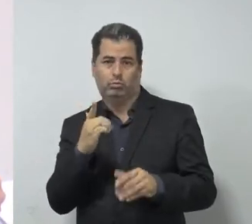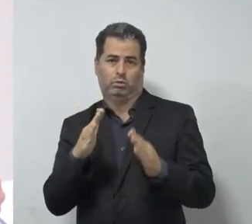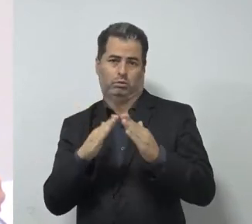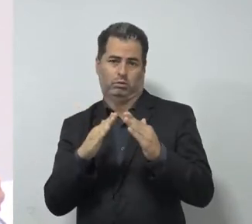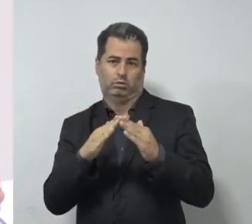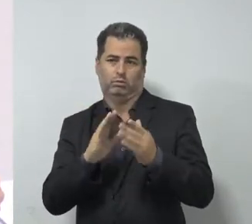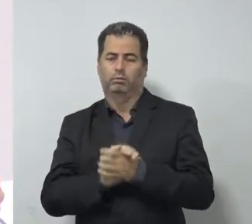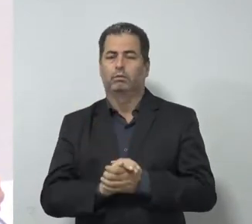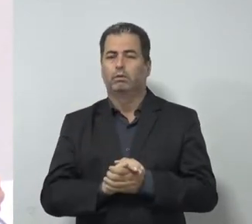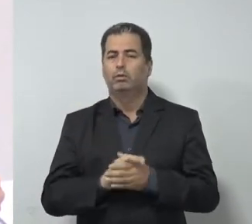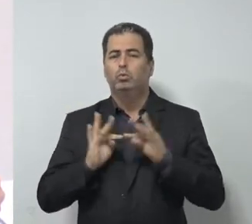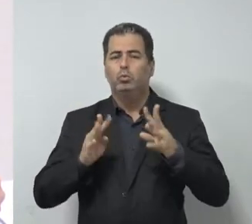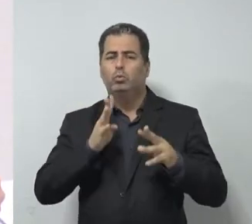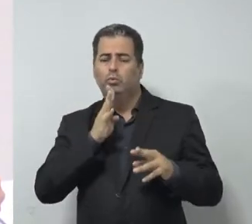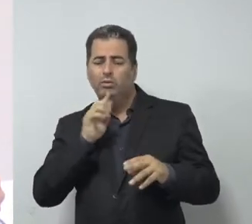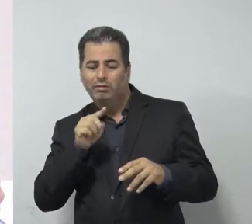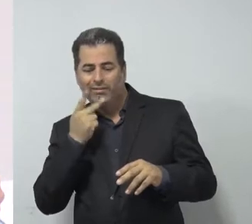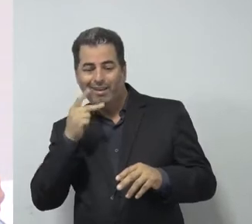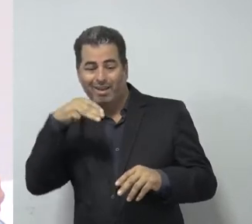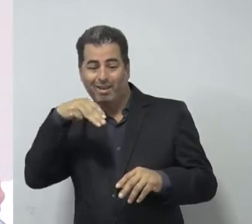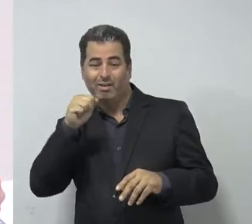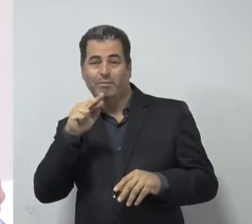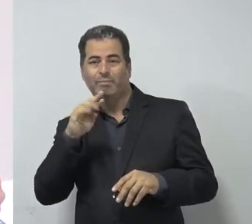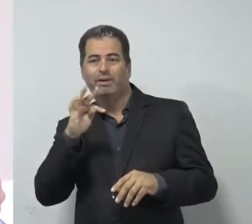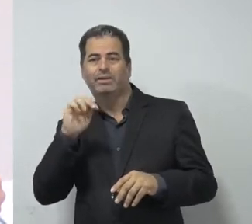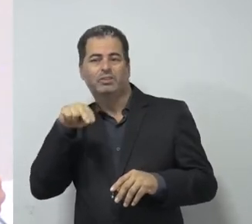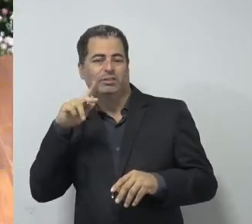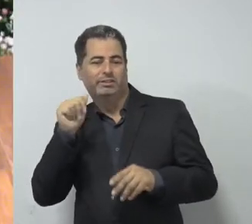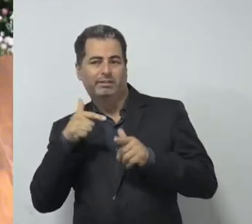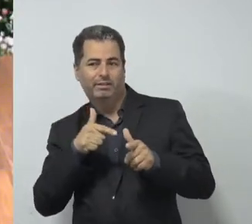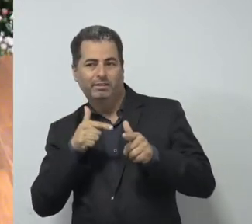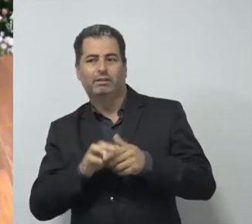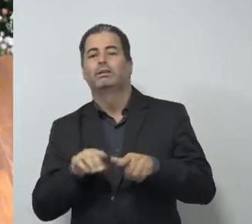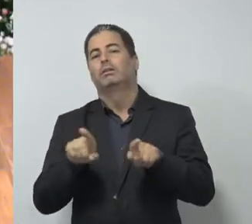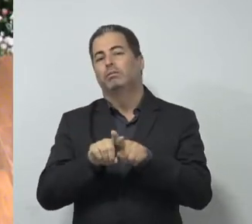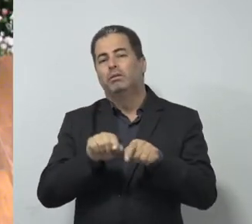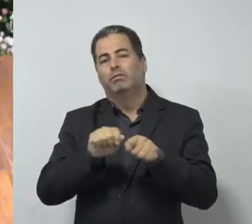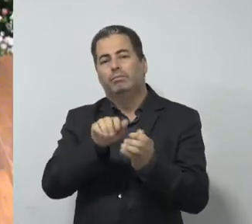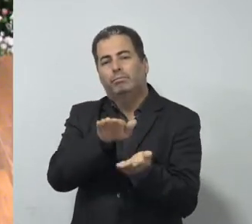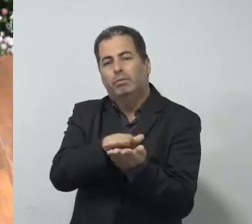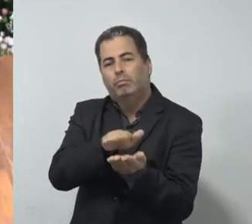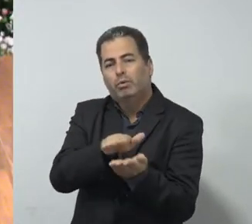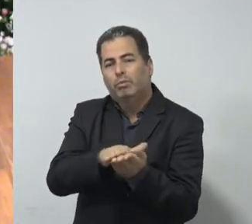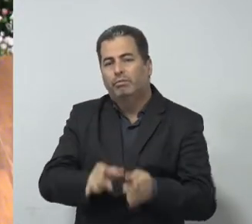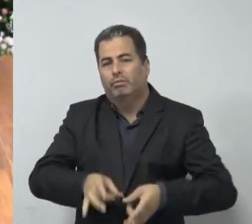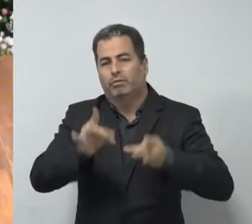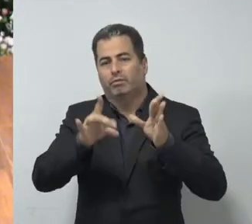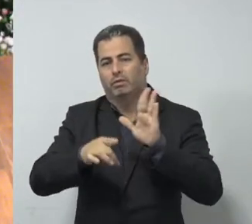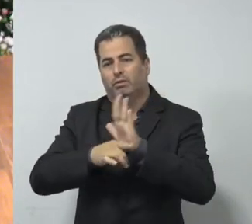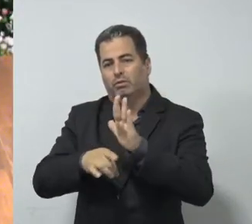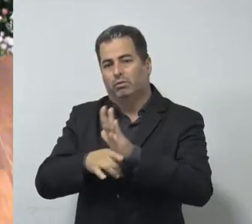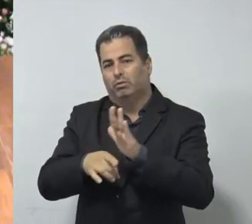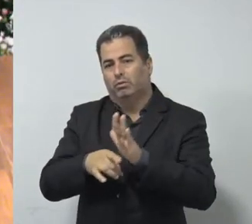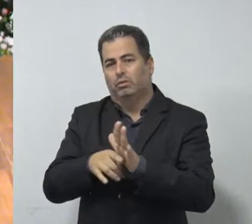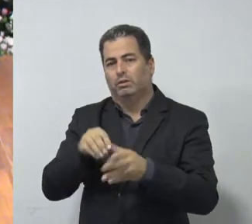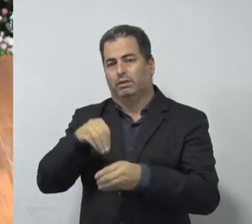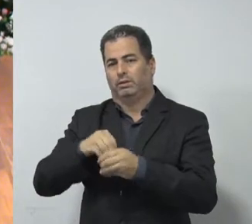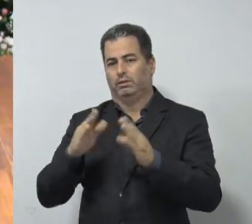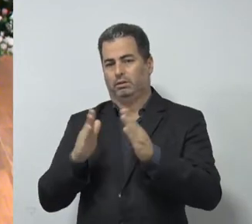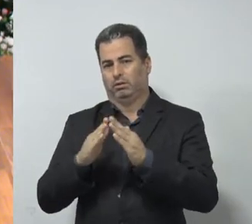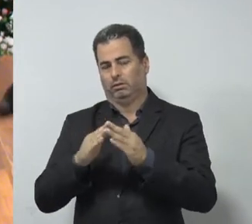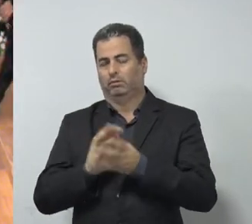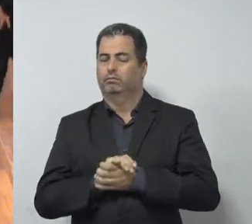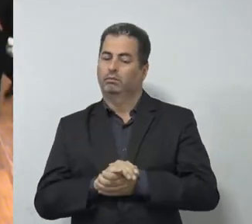É conhecida entre os amigos por Martinha. Também produz pamonhas para vender e ajudar na renda familiar.